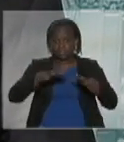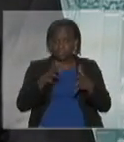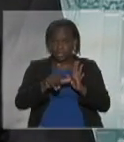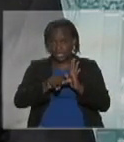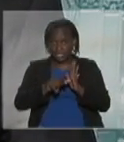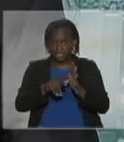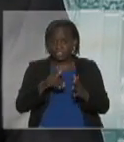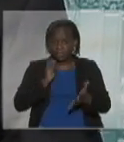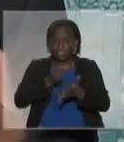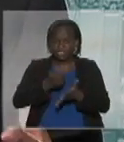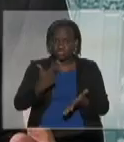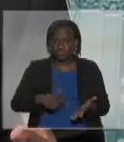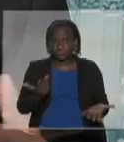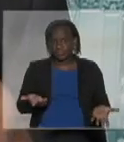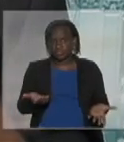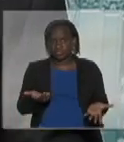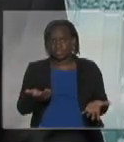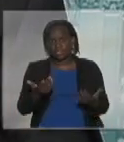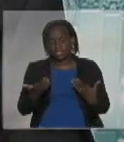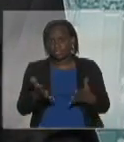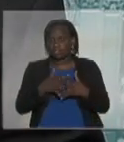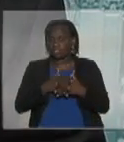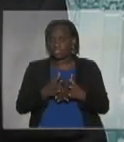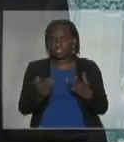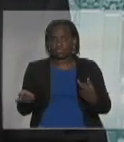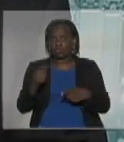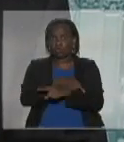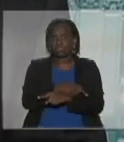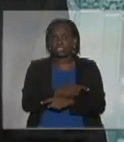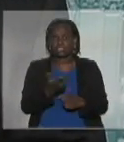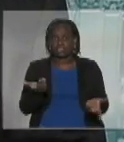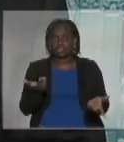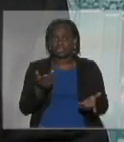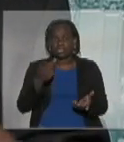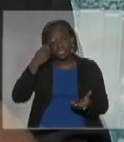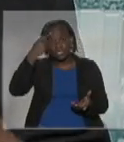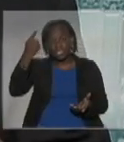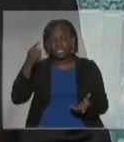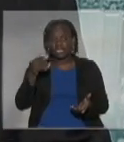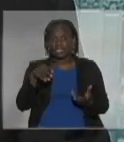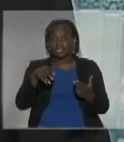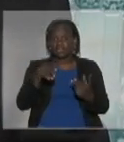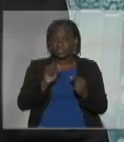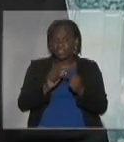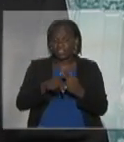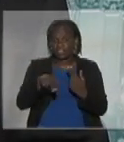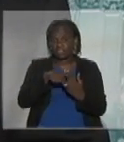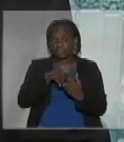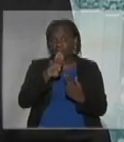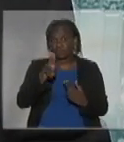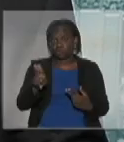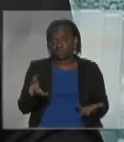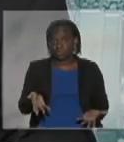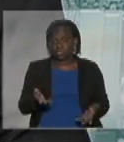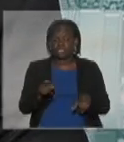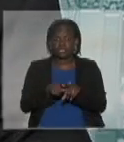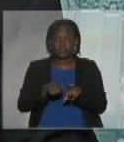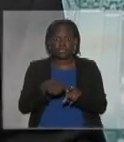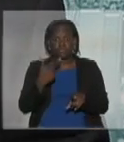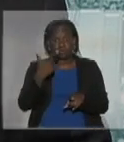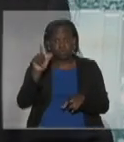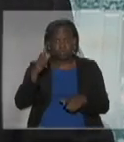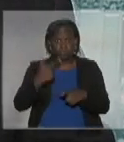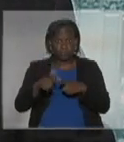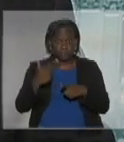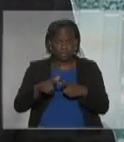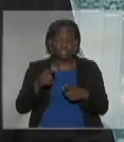segunda passagem. Então é um contrassenso. Contraria, inclusive, a própria ideia da constituição do bilhete único. E outra questão é